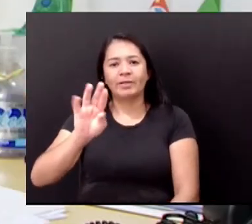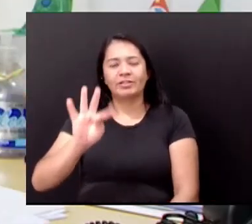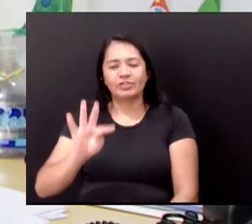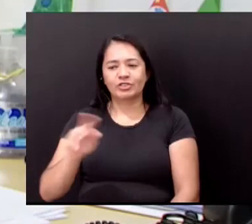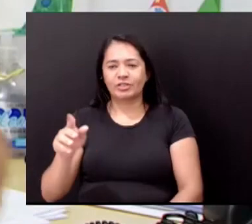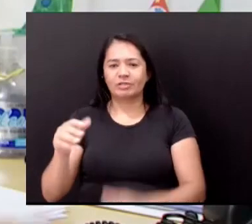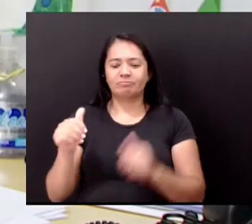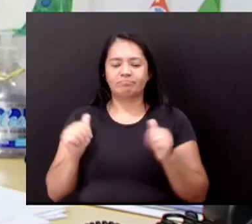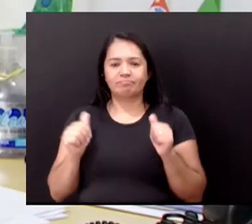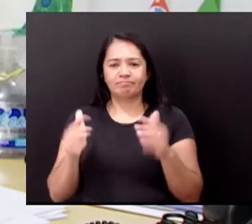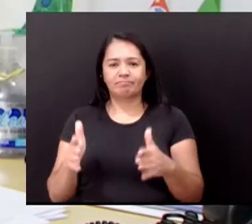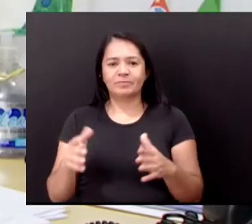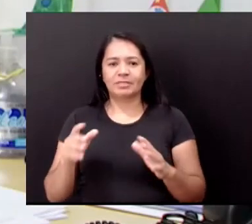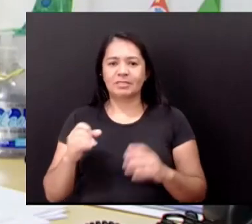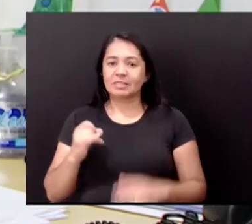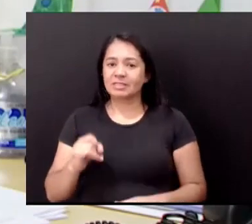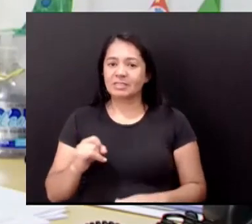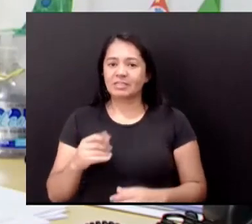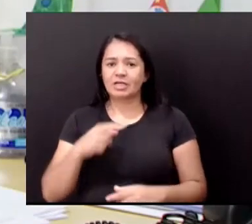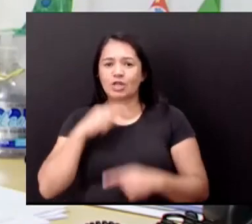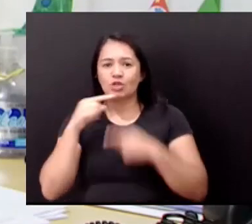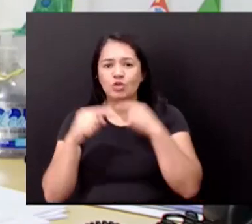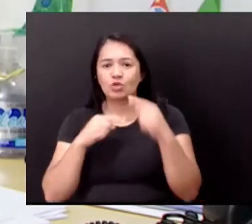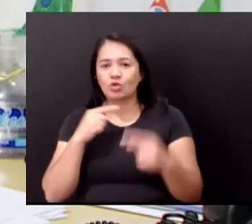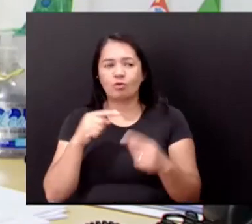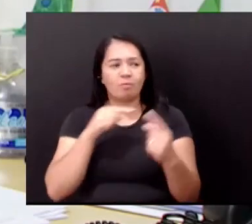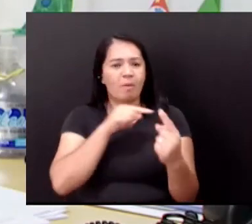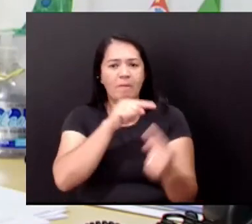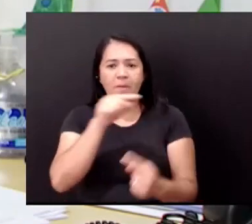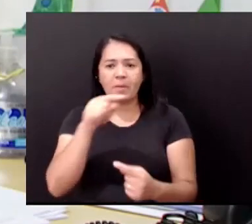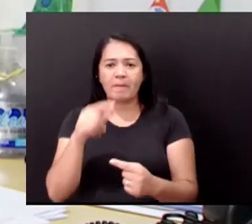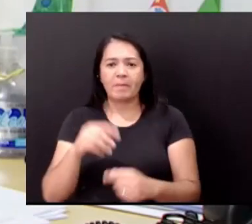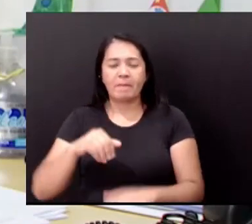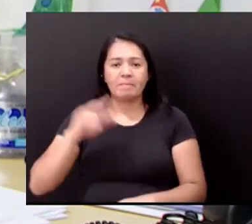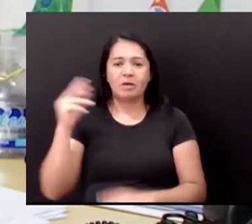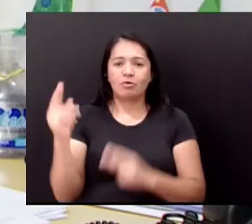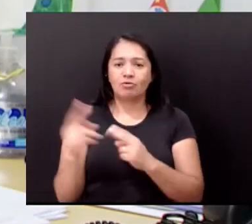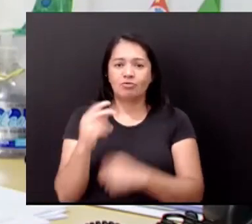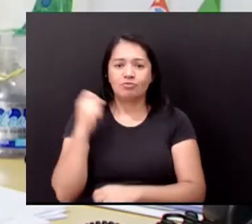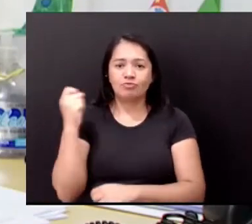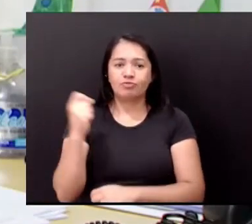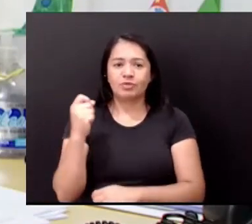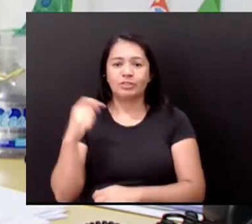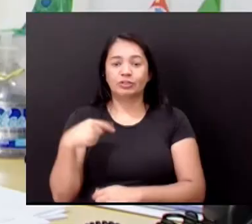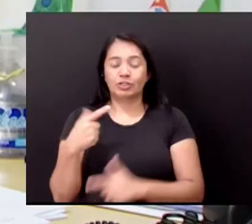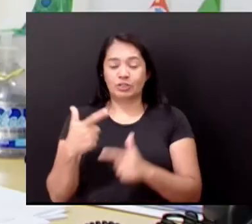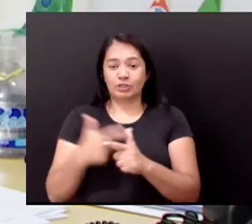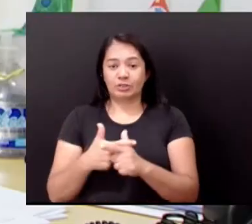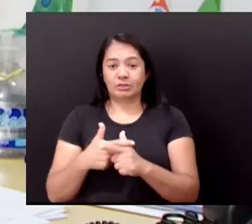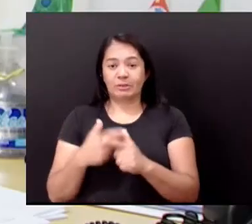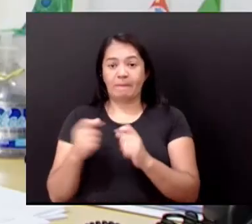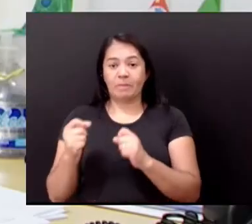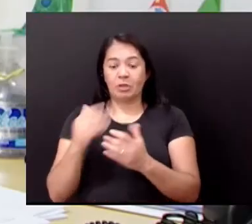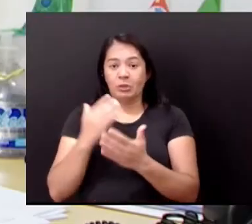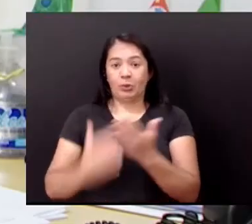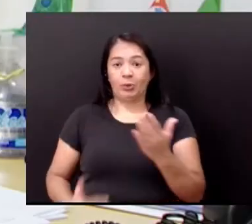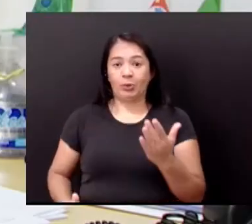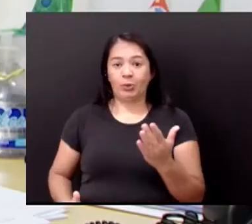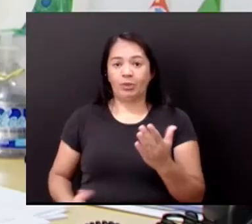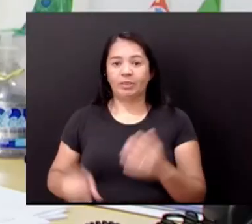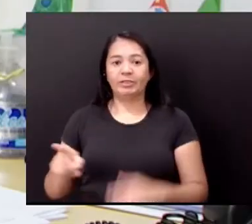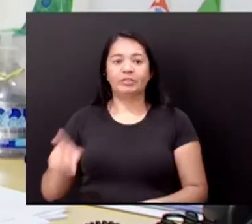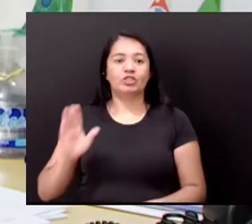se tivesse alguma dúvida, algum apontamento mais grave, que as nossas contas pudessem ser desaprovadas, para ele